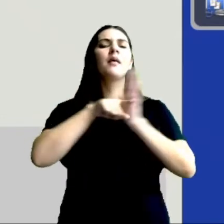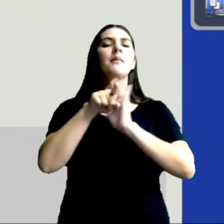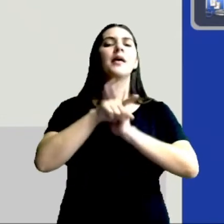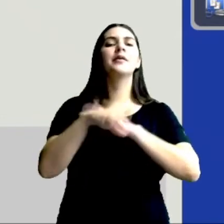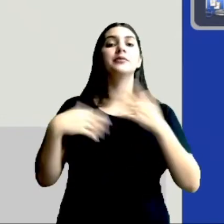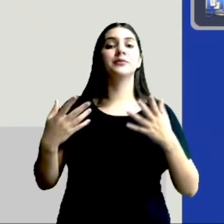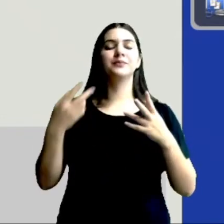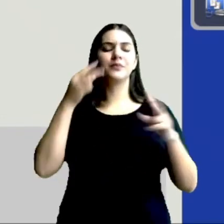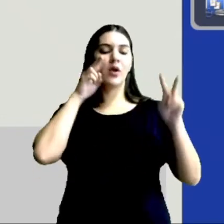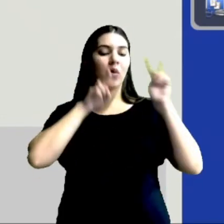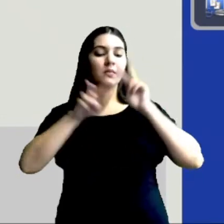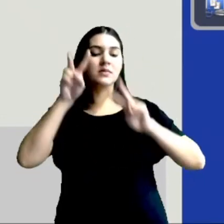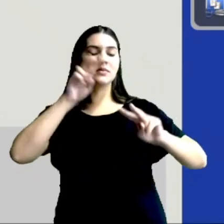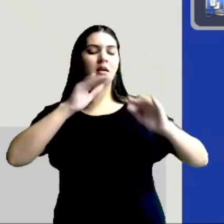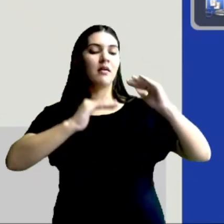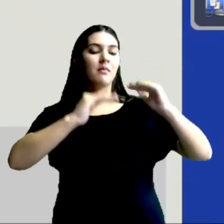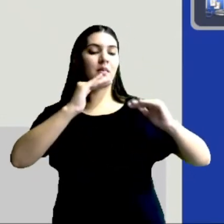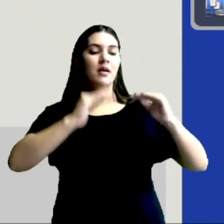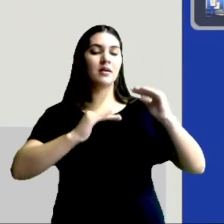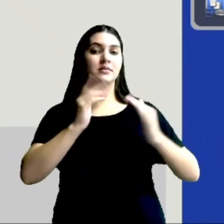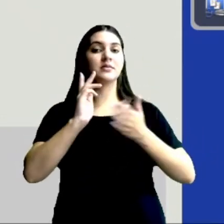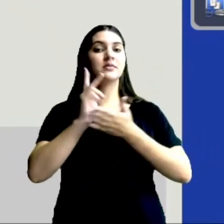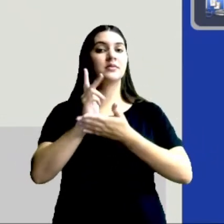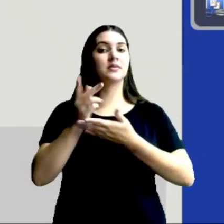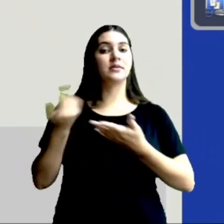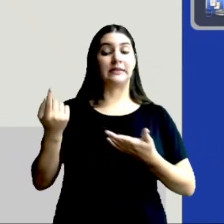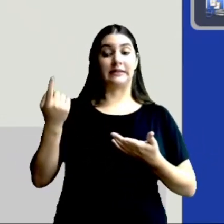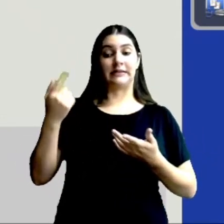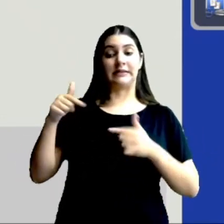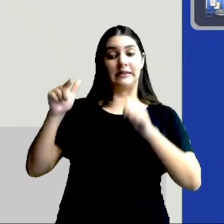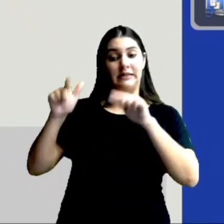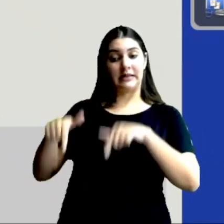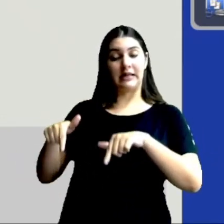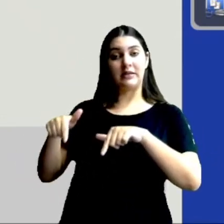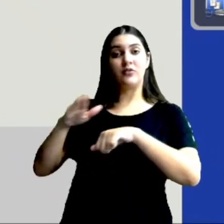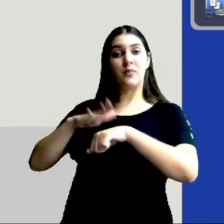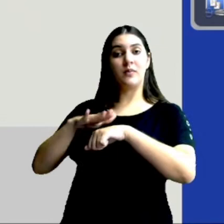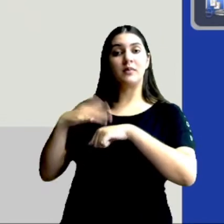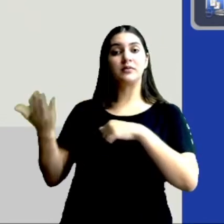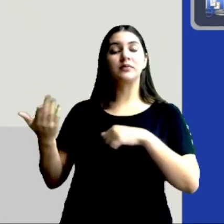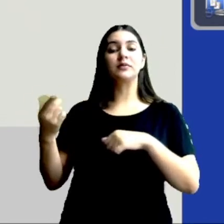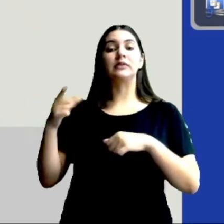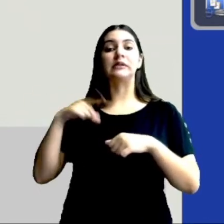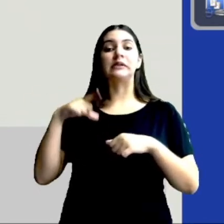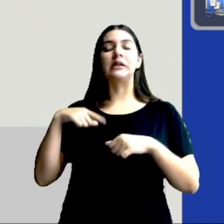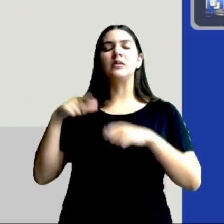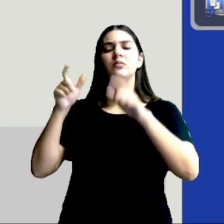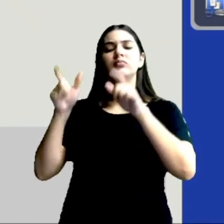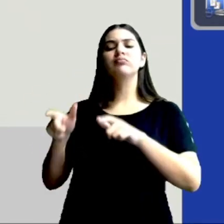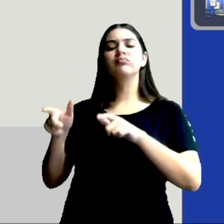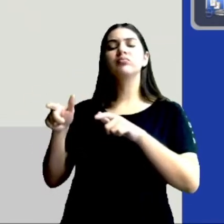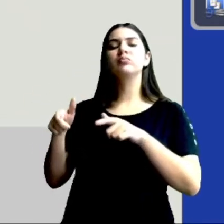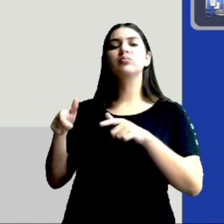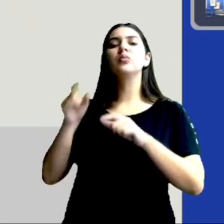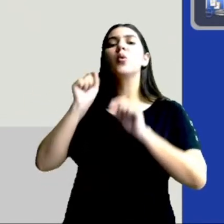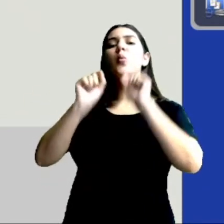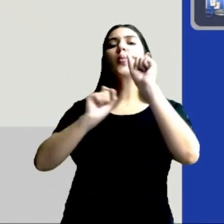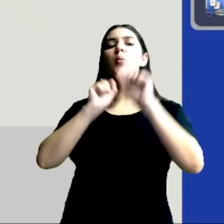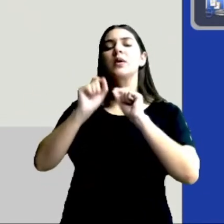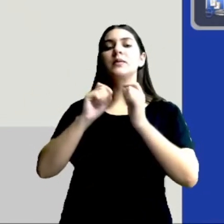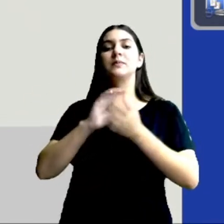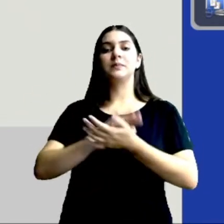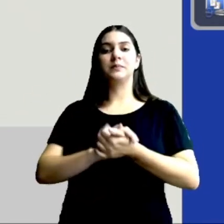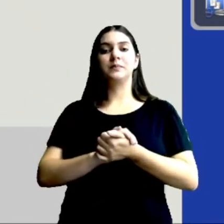assim: observe a balança a seguir. Nesta situação, podemos dizer que temos uma situação D.